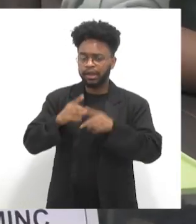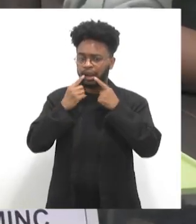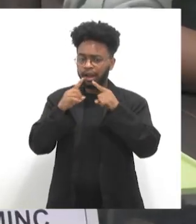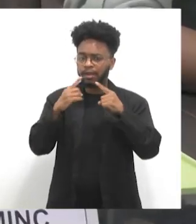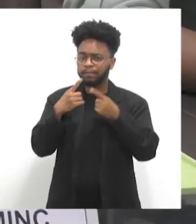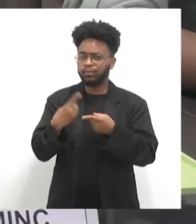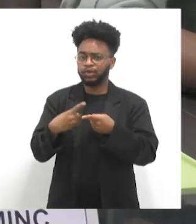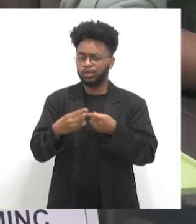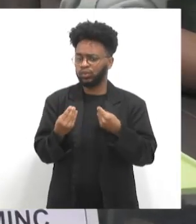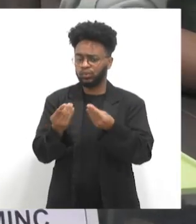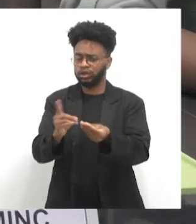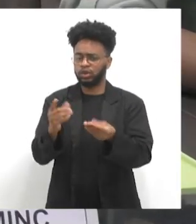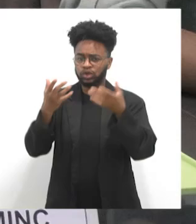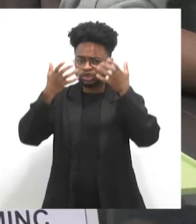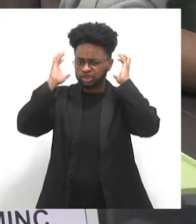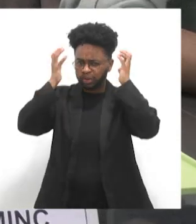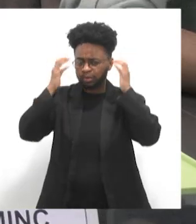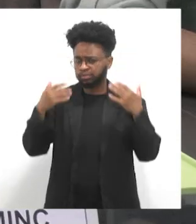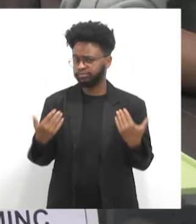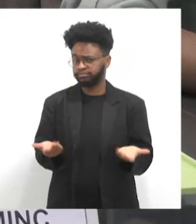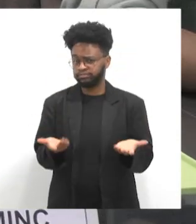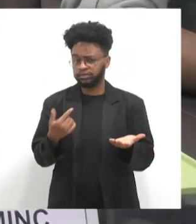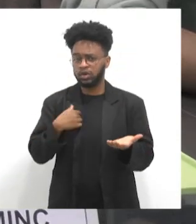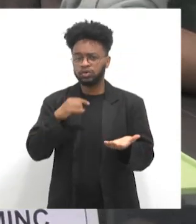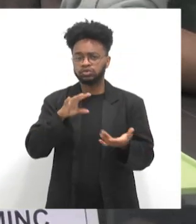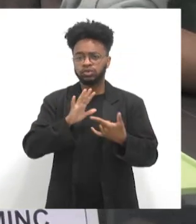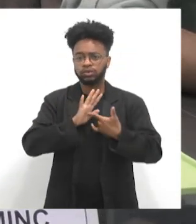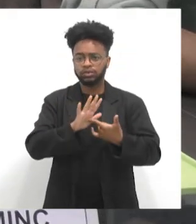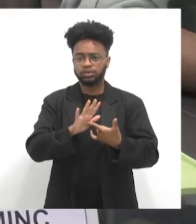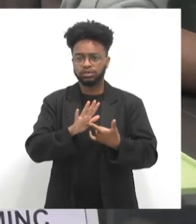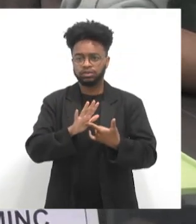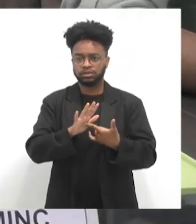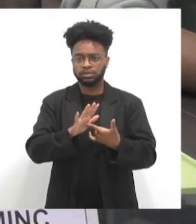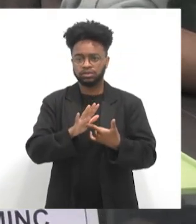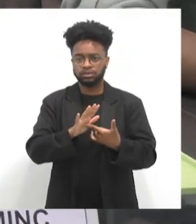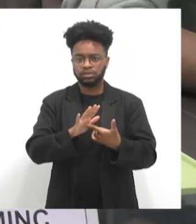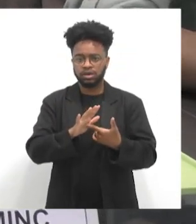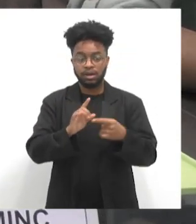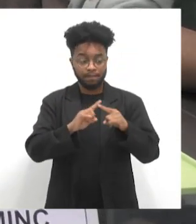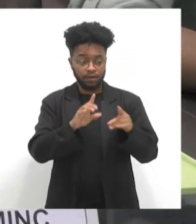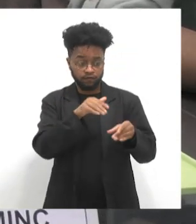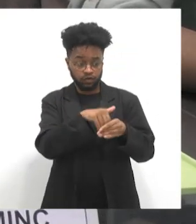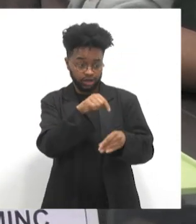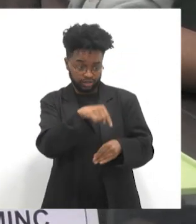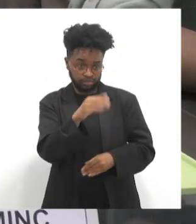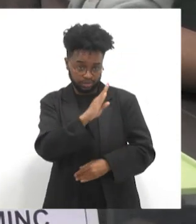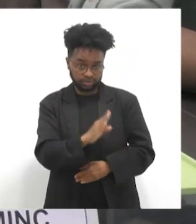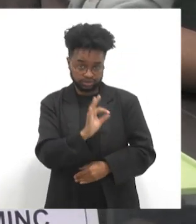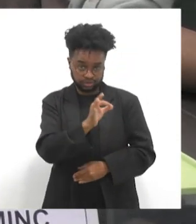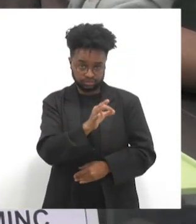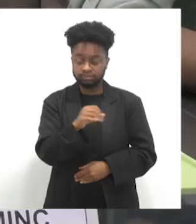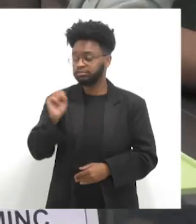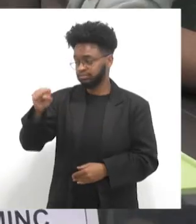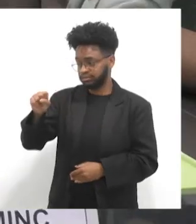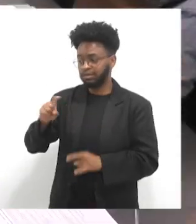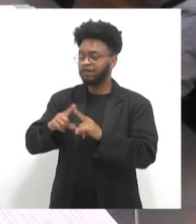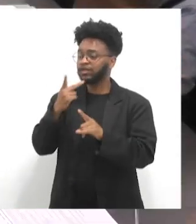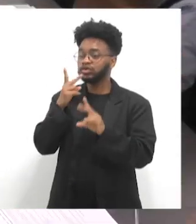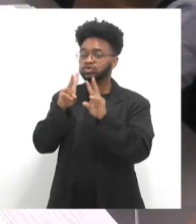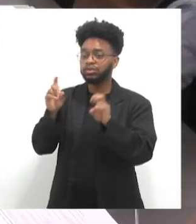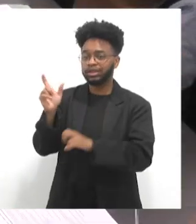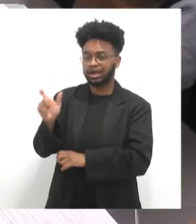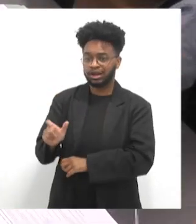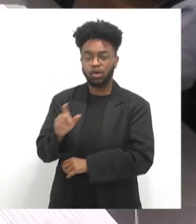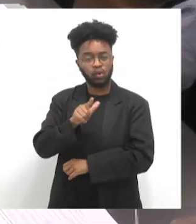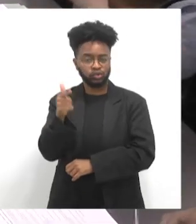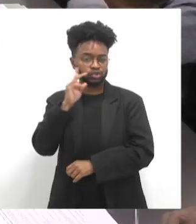deram shampoo para ela. Então, só quero chamar a atenção de nós Mas ela todos. votou, o voto dela foi no Brasil, não é isso? Foi no Brasil. Mas ela está falando da Itália, é outra história.